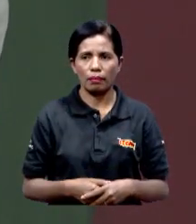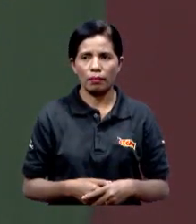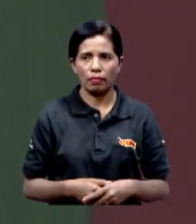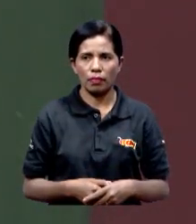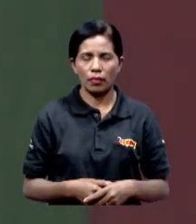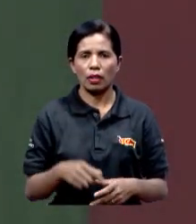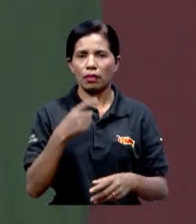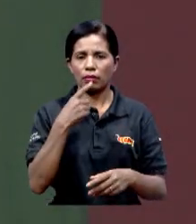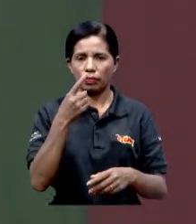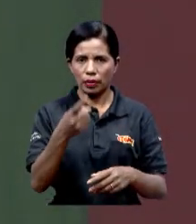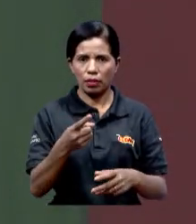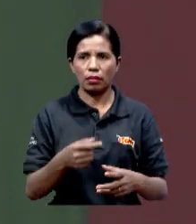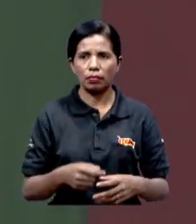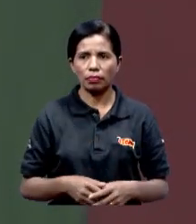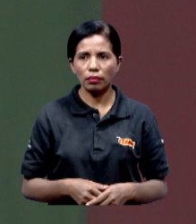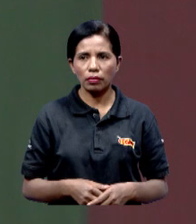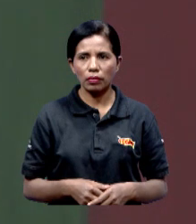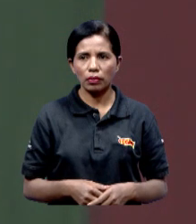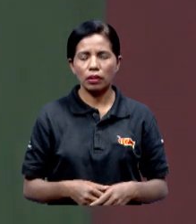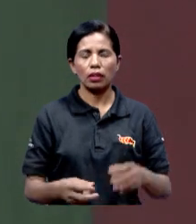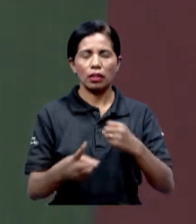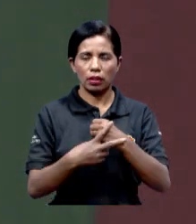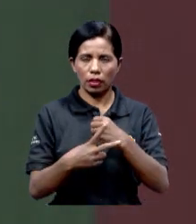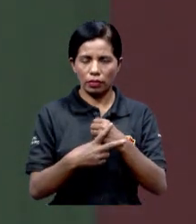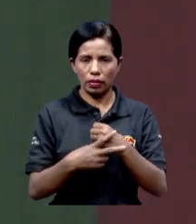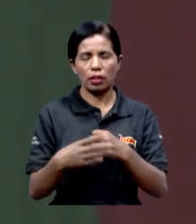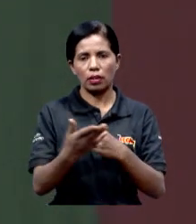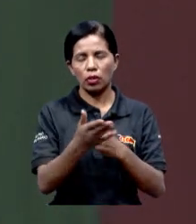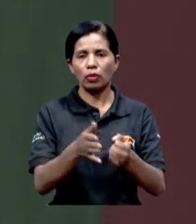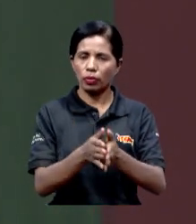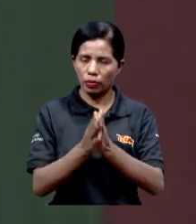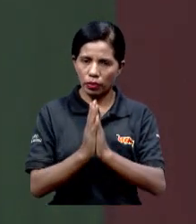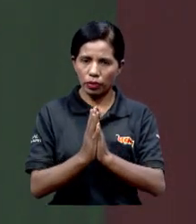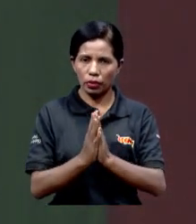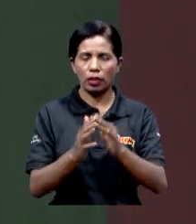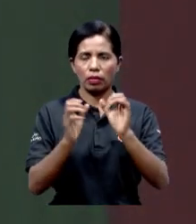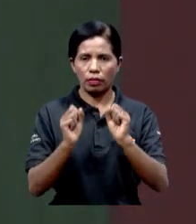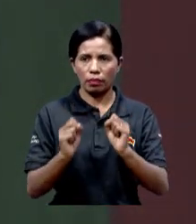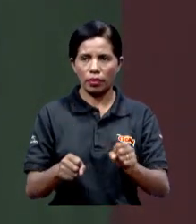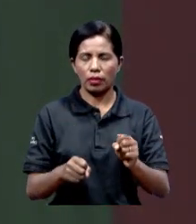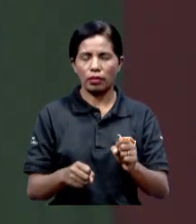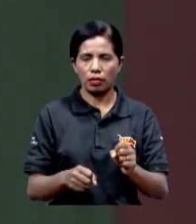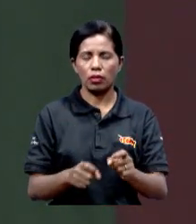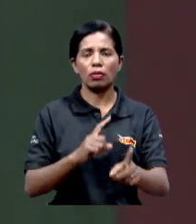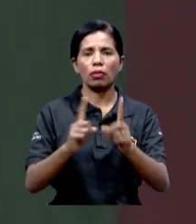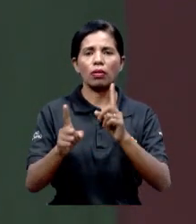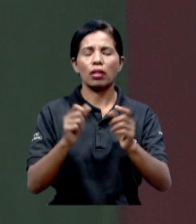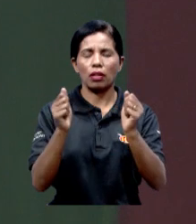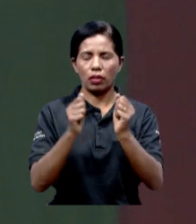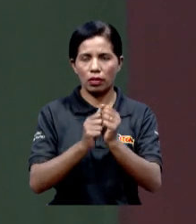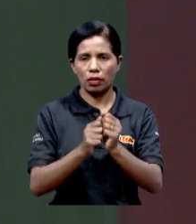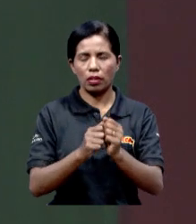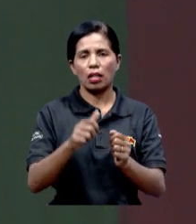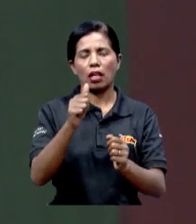Rassi Katete, que ta halo terra Karik, husu, atubele, halo coordenação, o